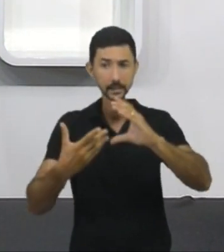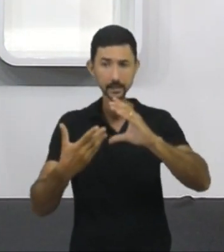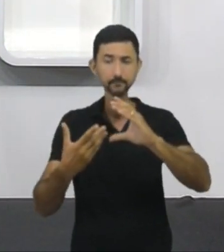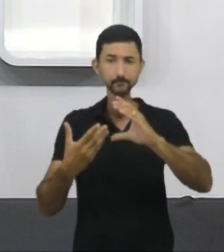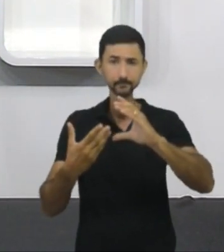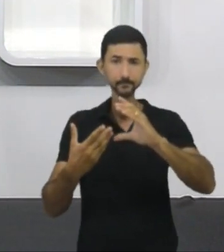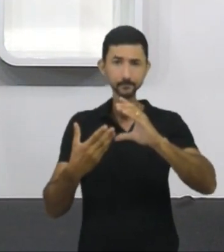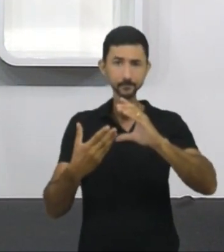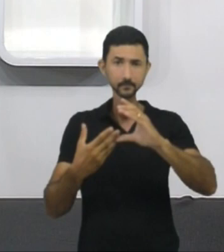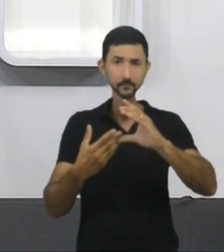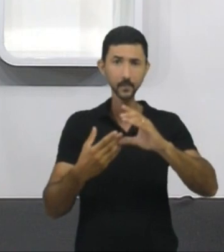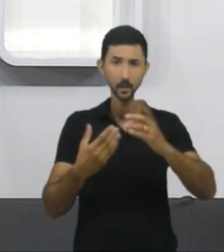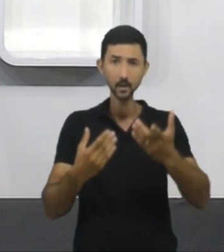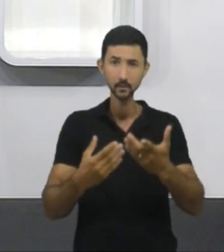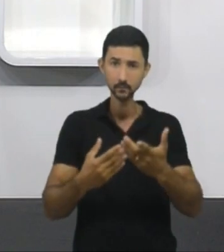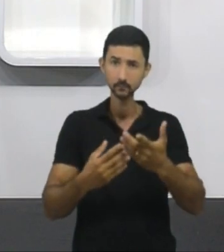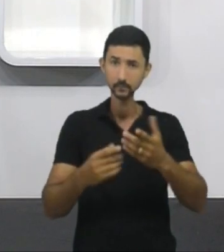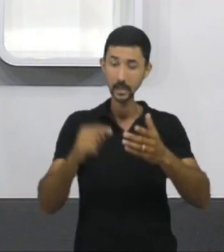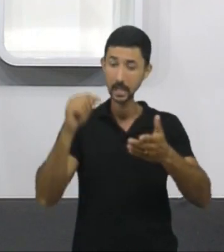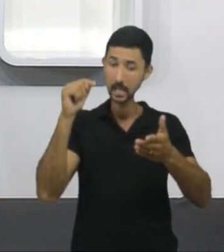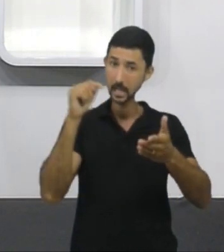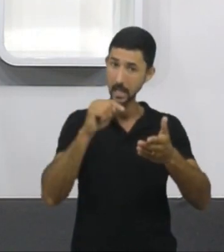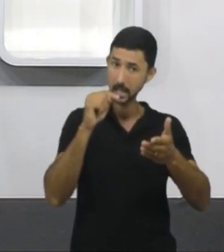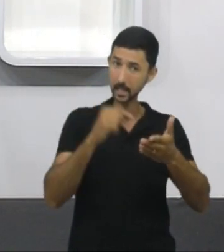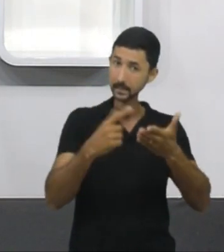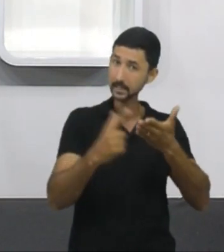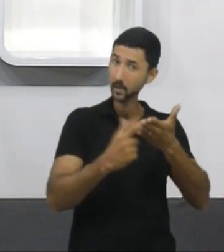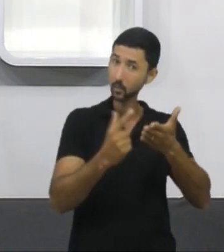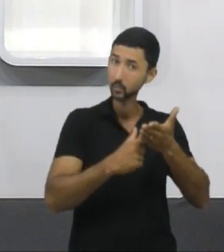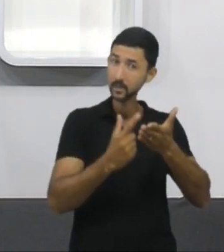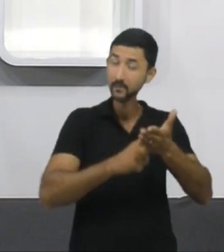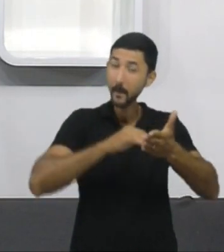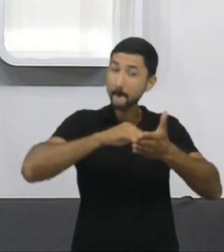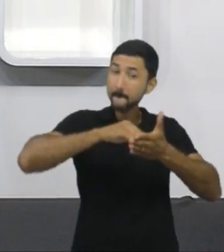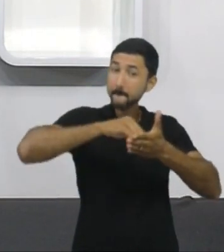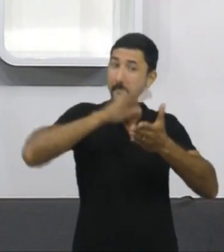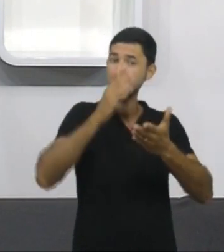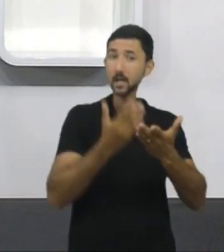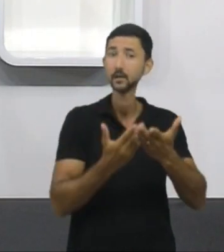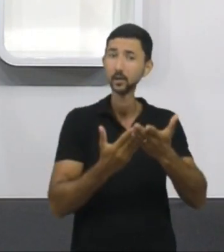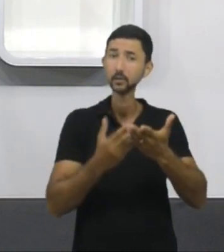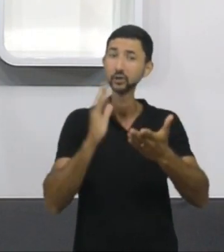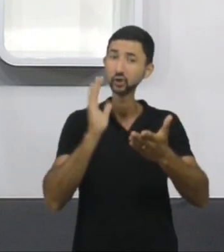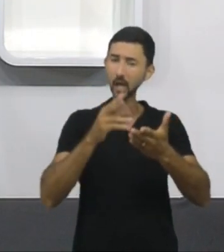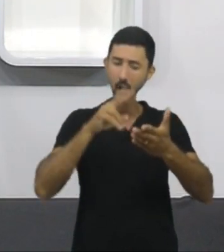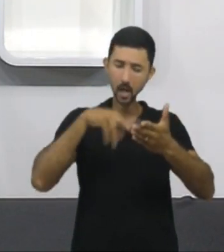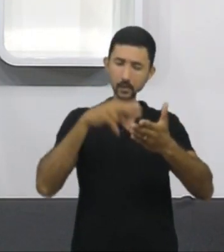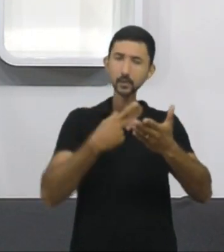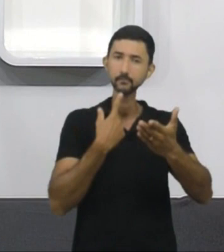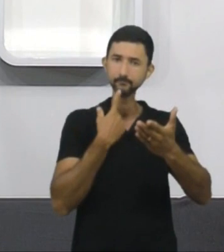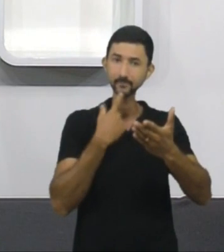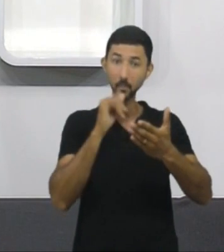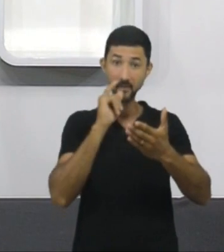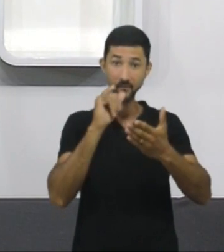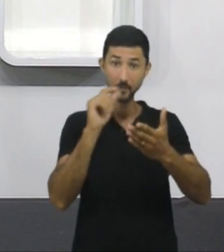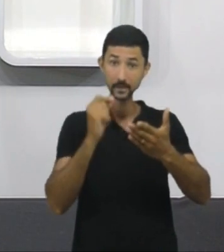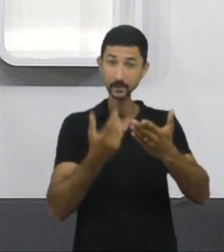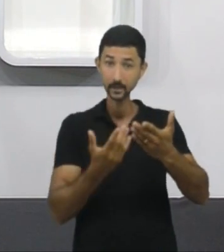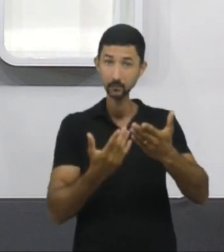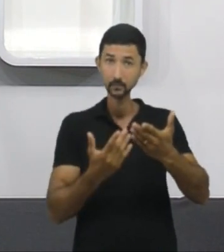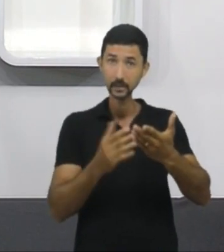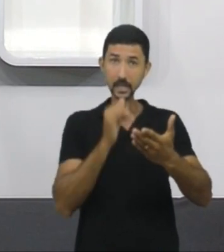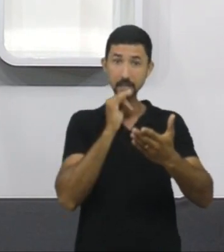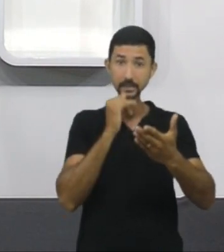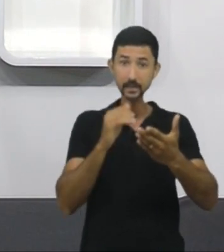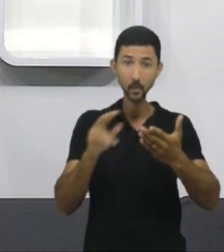algo. Então, quando é dito aí, este é o melhor livro que já li, você tem aí uma informação que